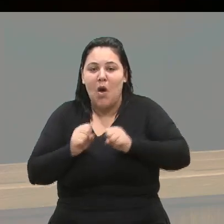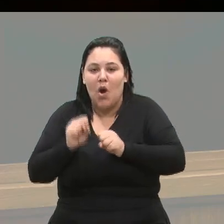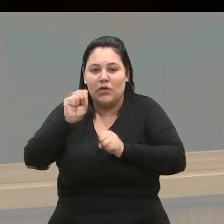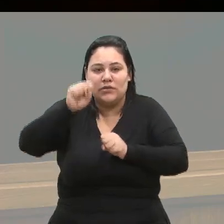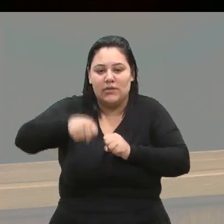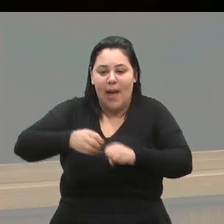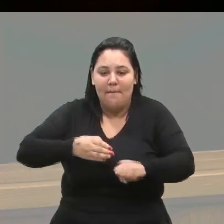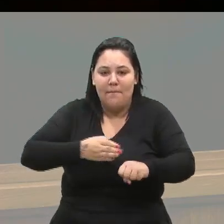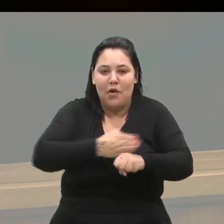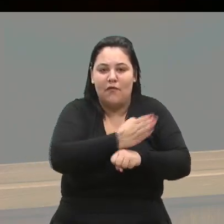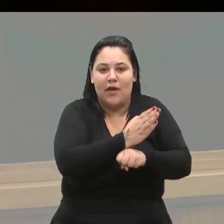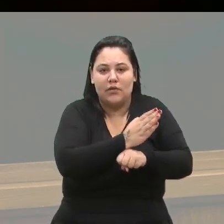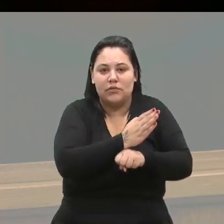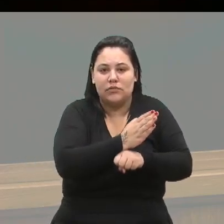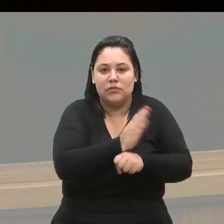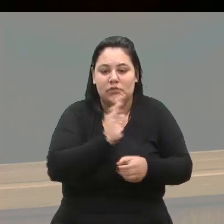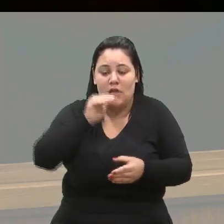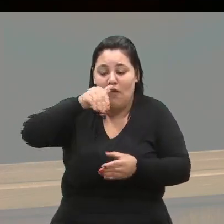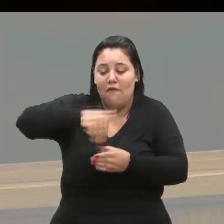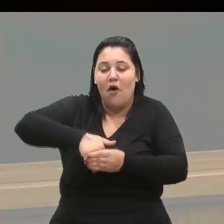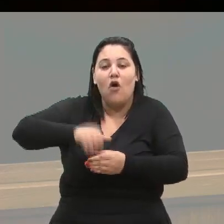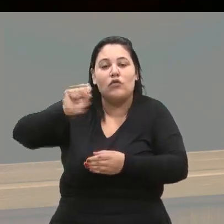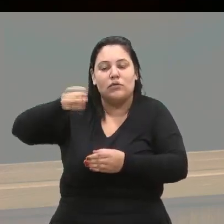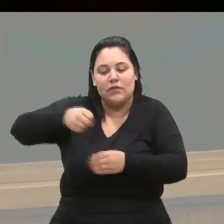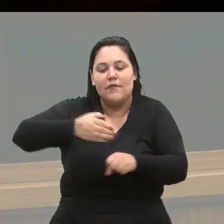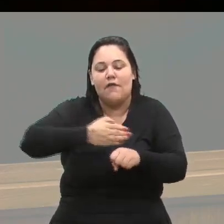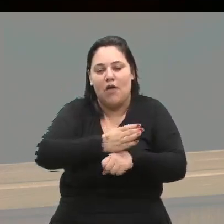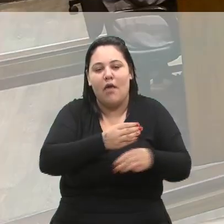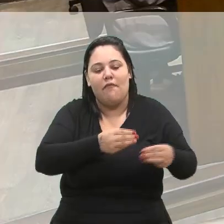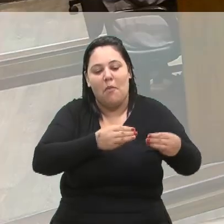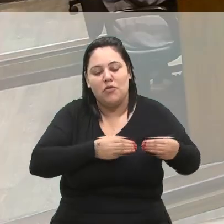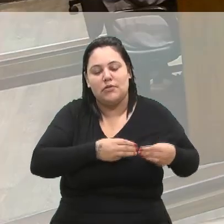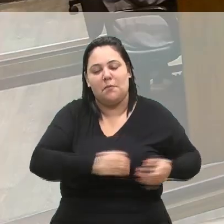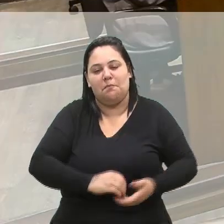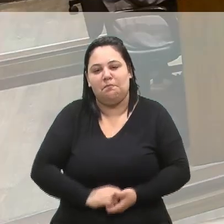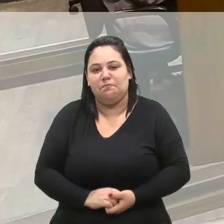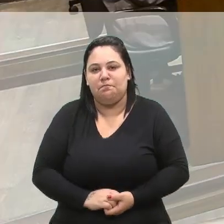ser aprovada e votaremos a favor da moção. Declarar voto.